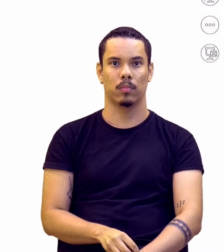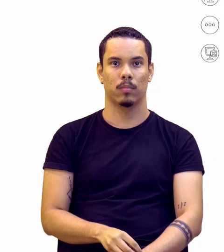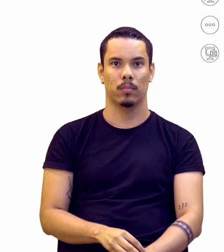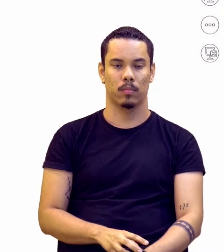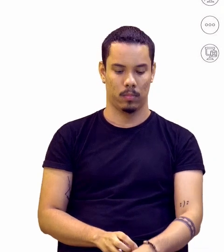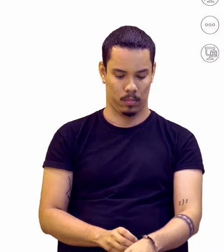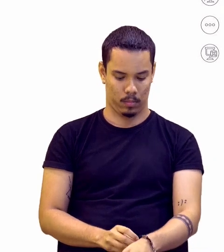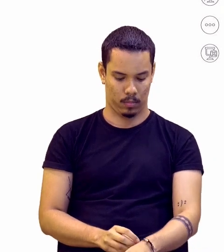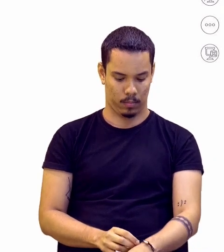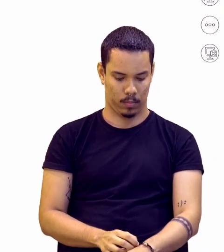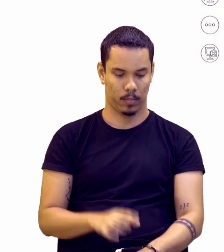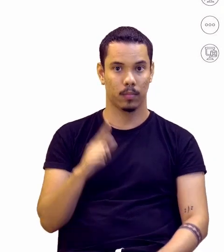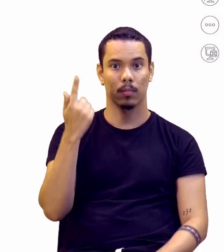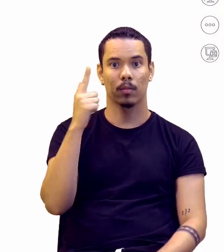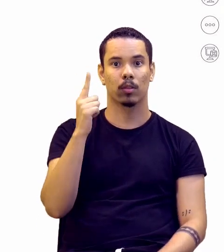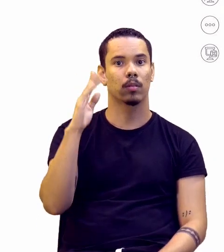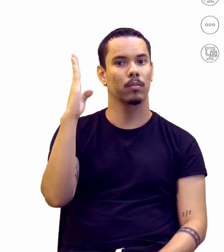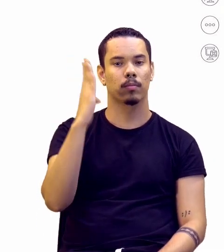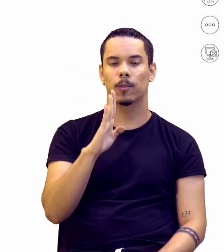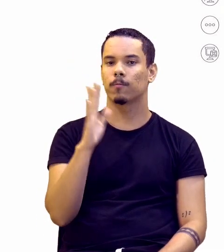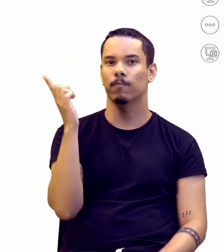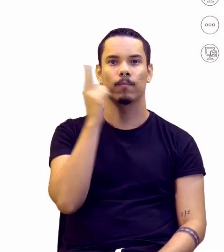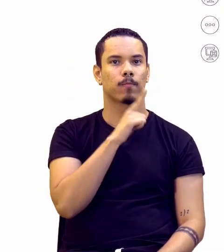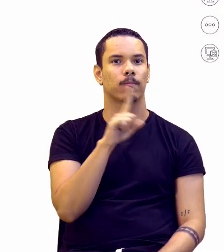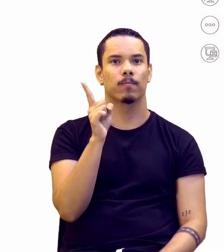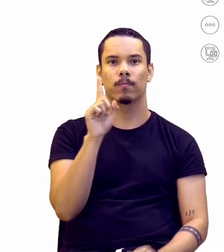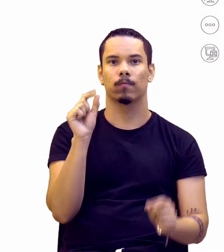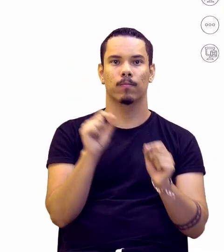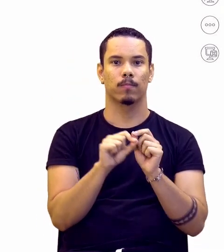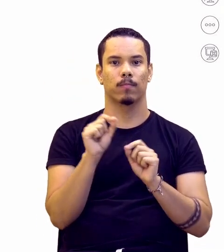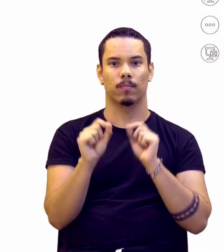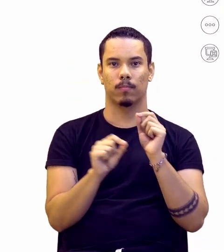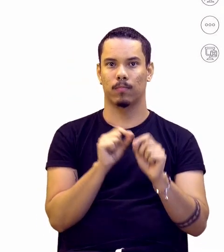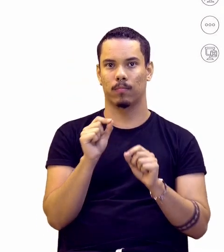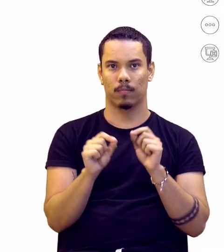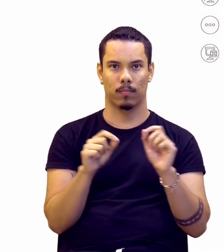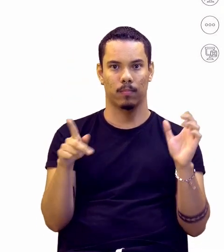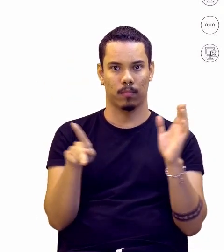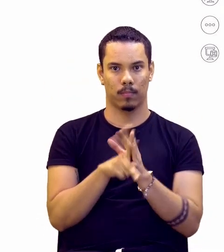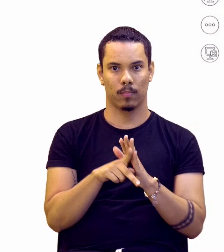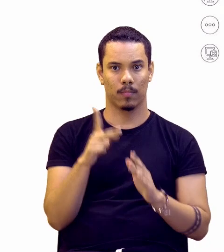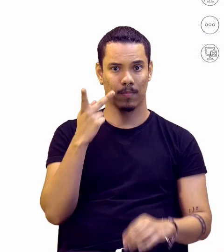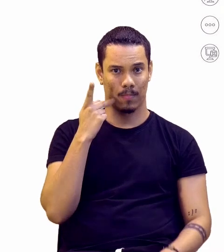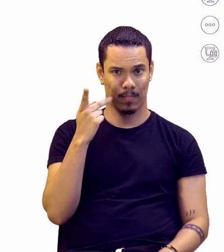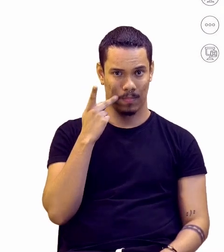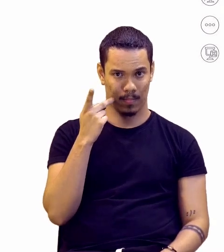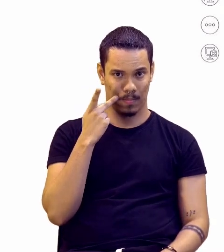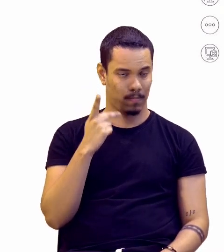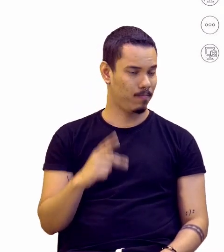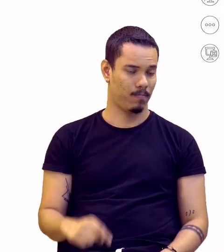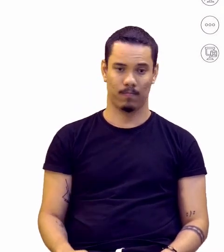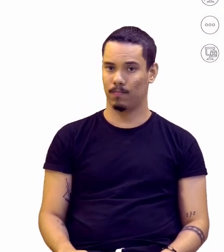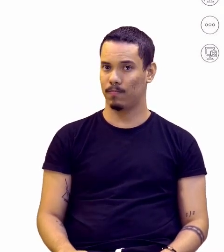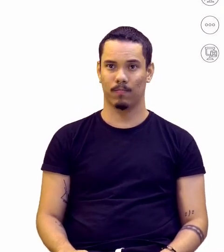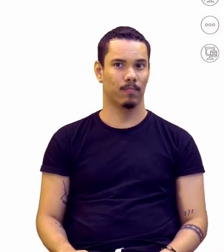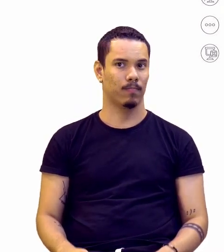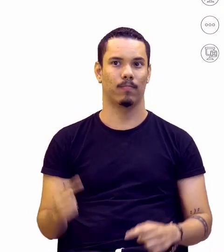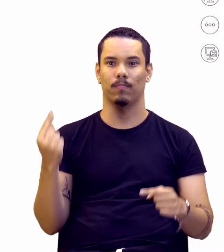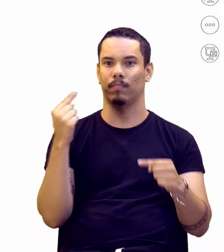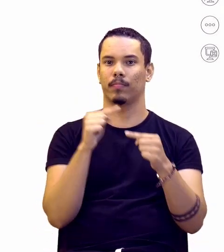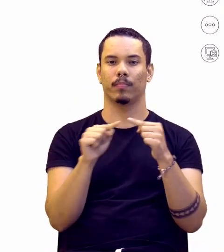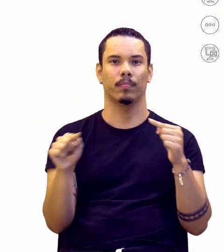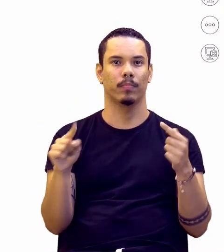Brasil não consegue fazer com que a capitania do Ceará esteja alguma coisa a ver com Rondônia, nem